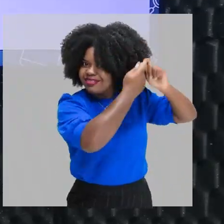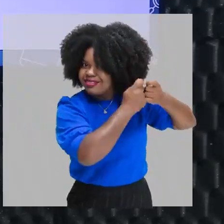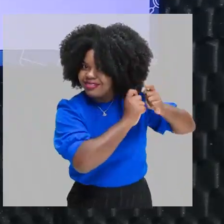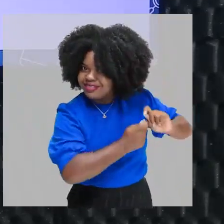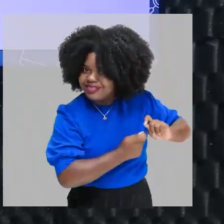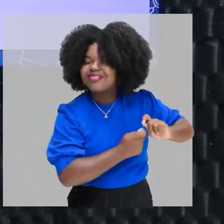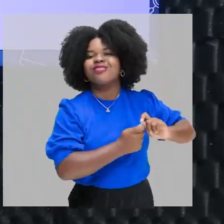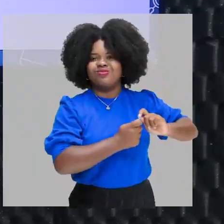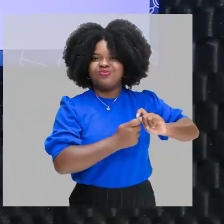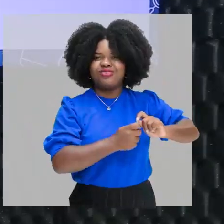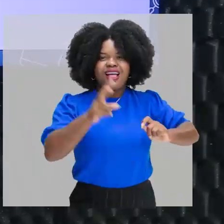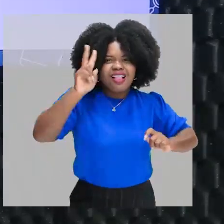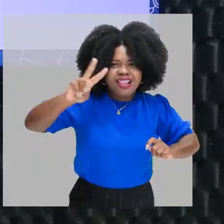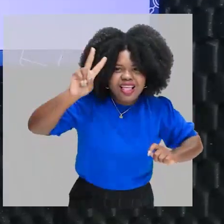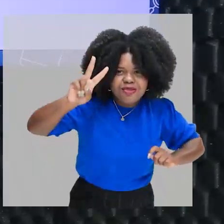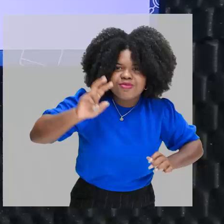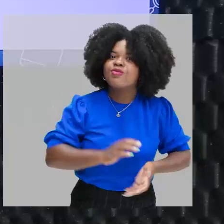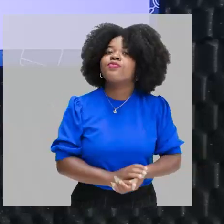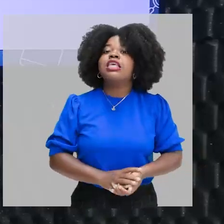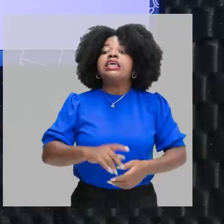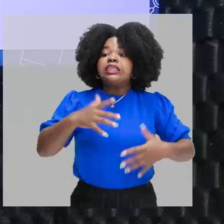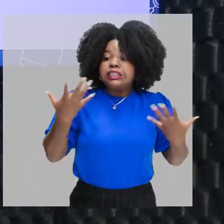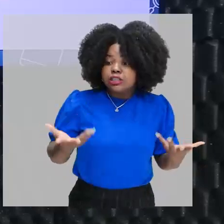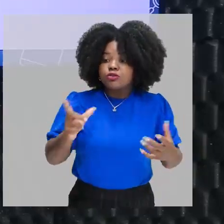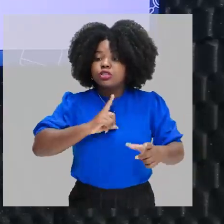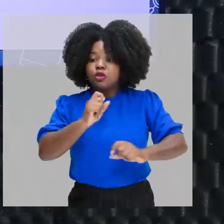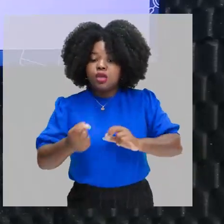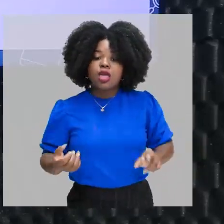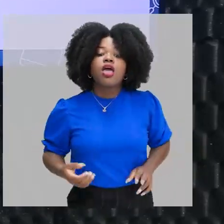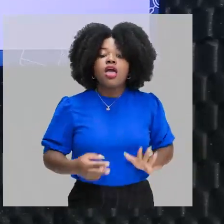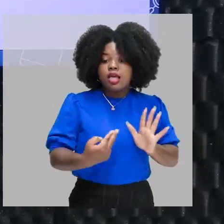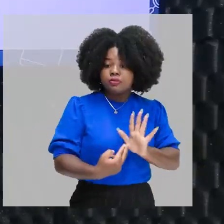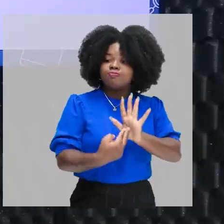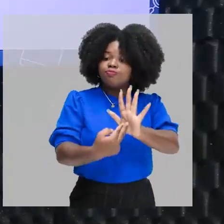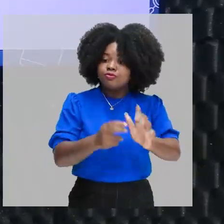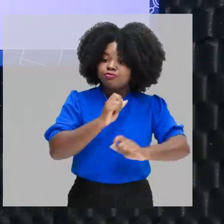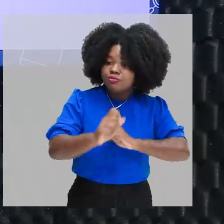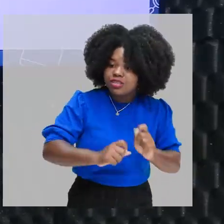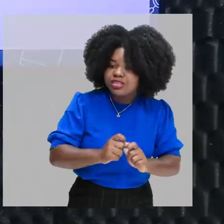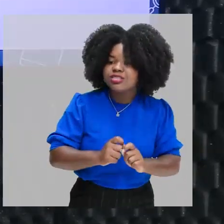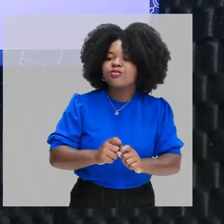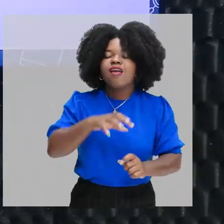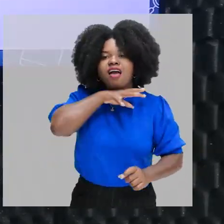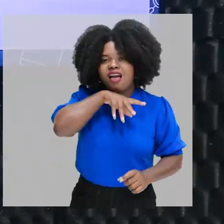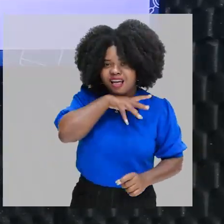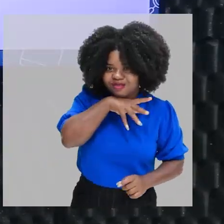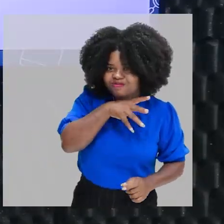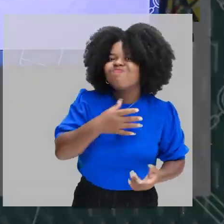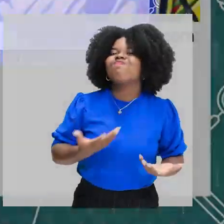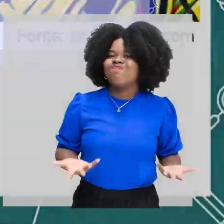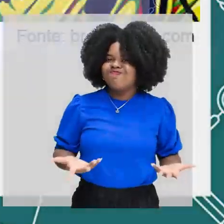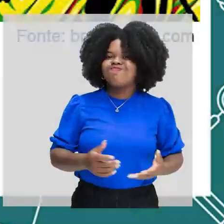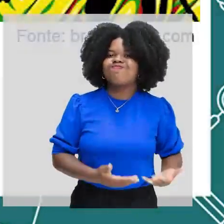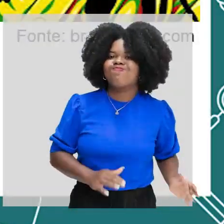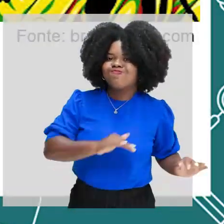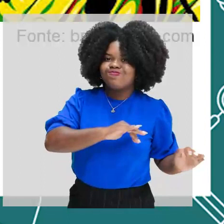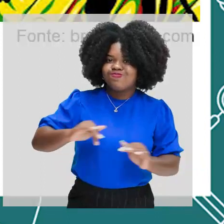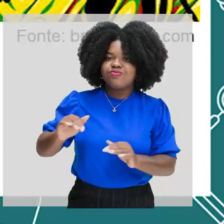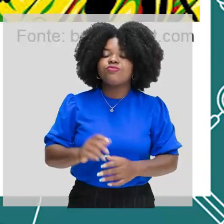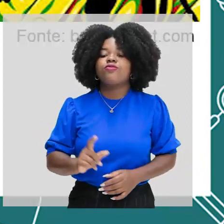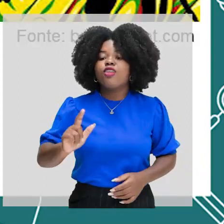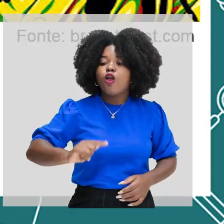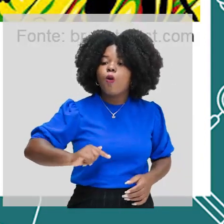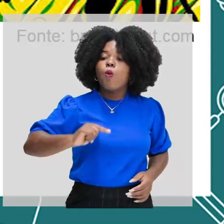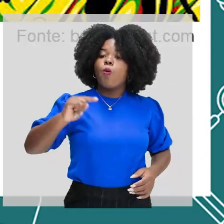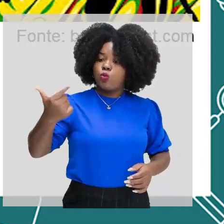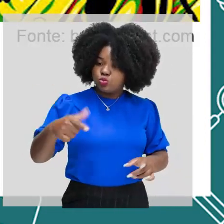leão, tá? Aquele penteado fazendo referência a esse simbolismo do leão. Bom, depois, outra